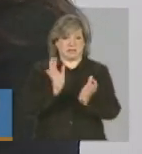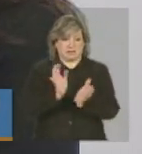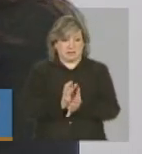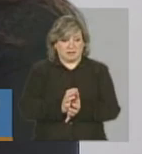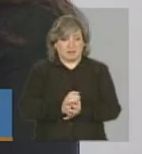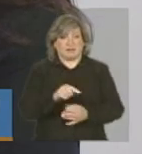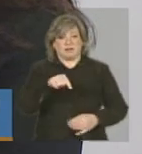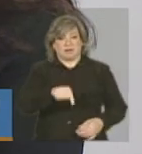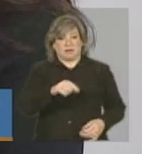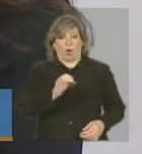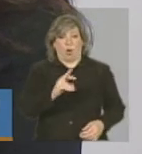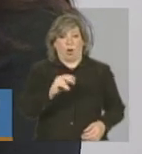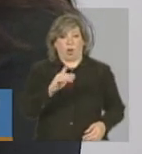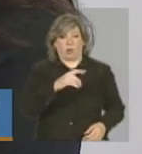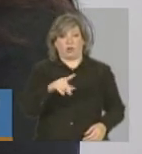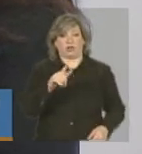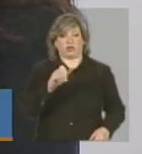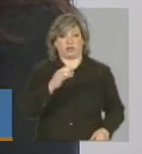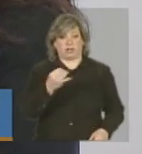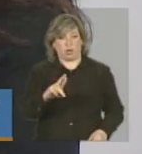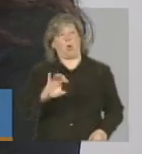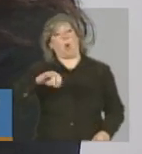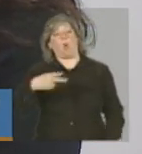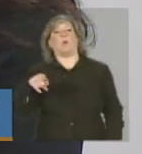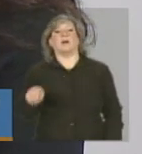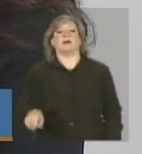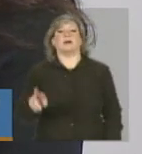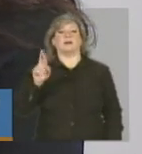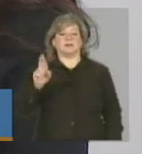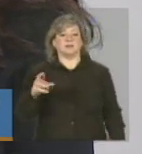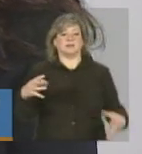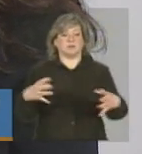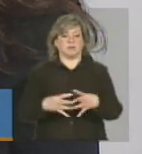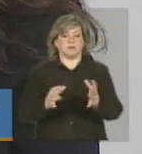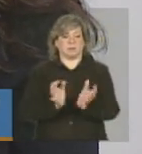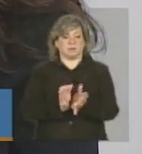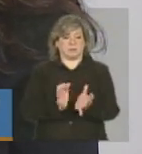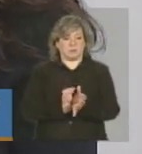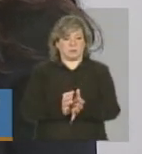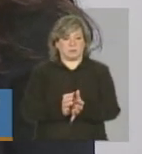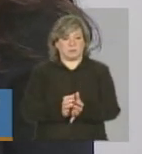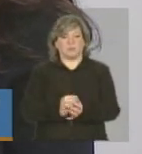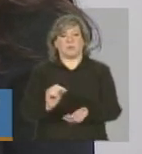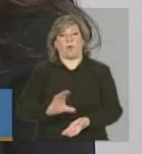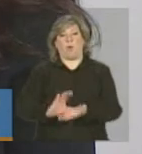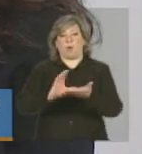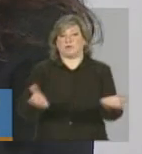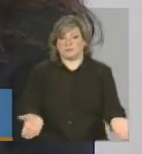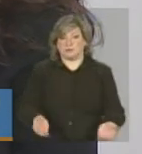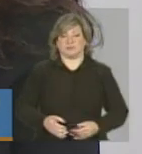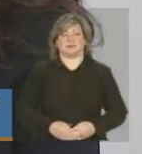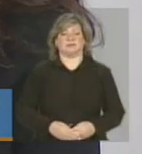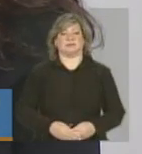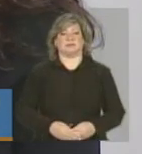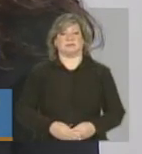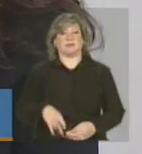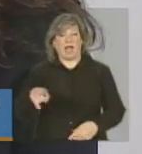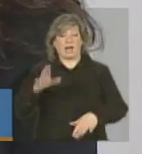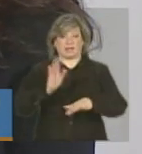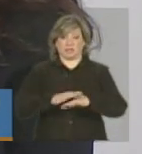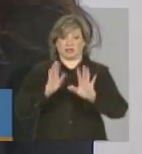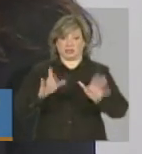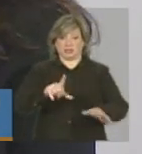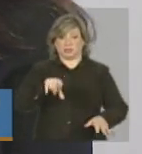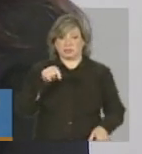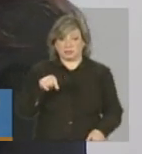órgão gestor ou se ele vai ser responsável no conselho. Feita a opção,